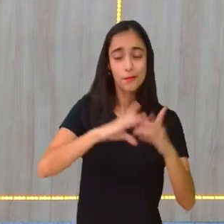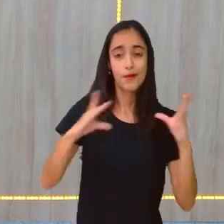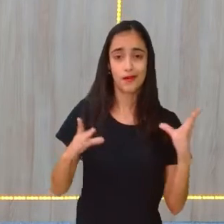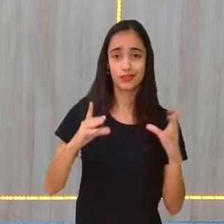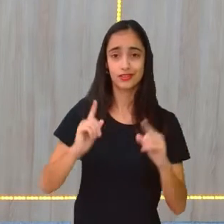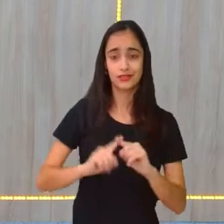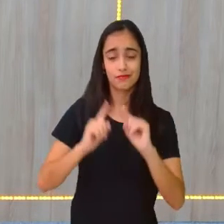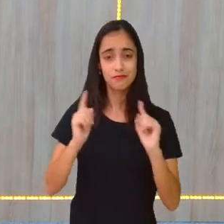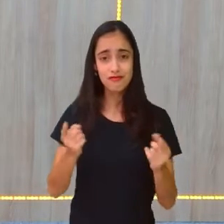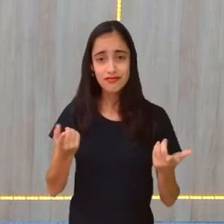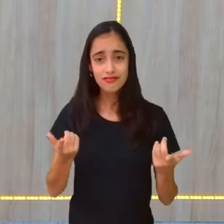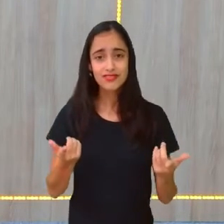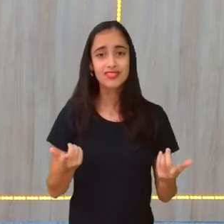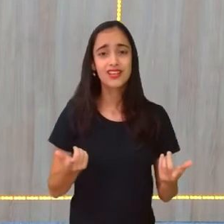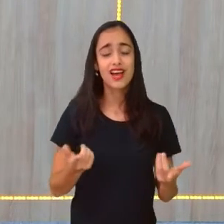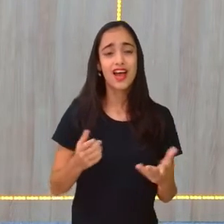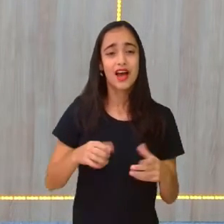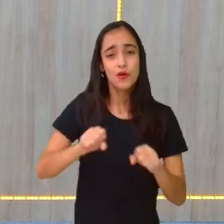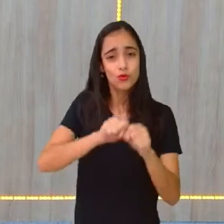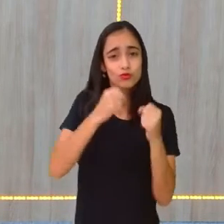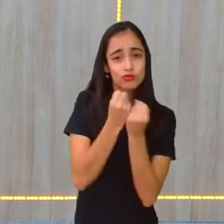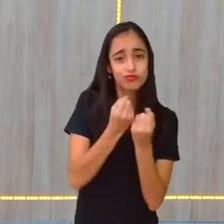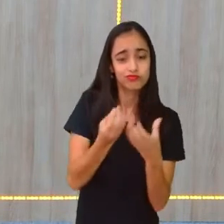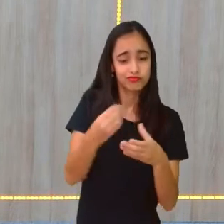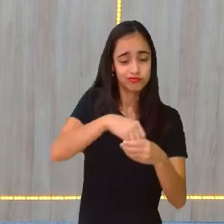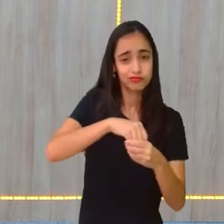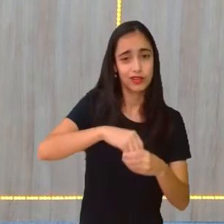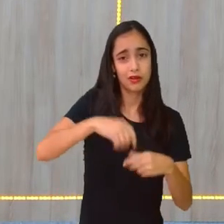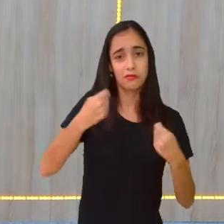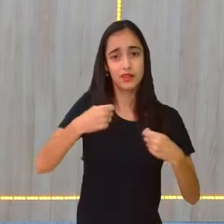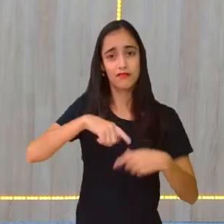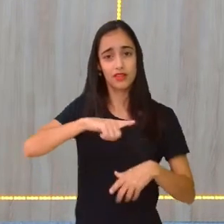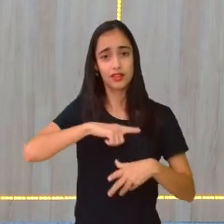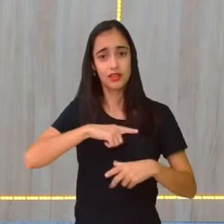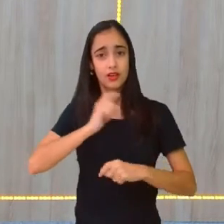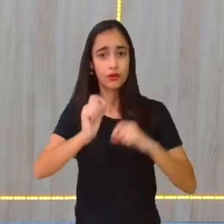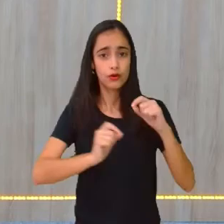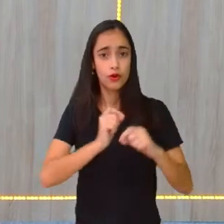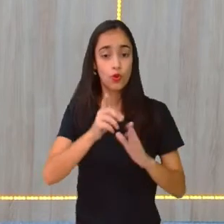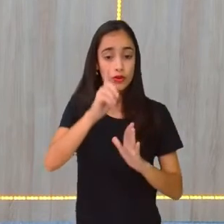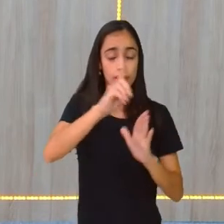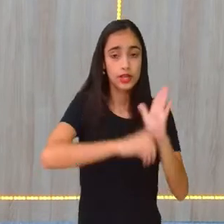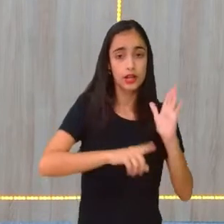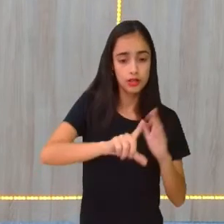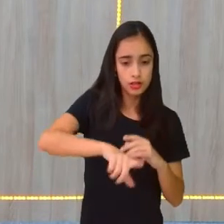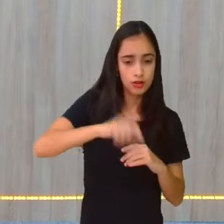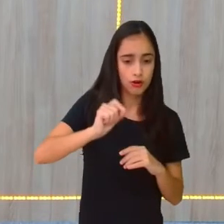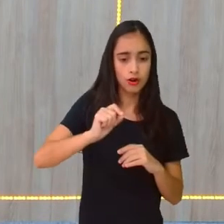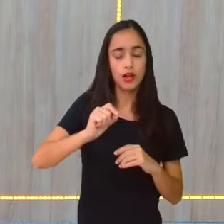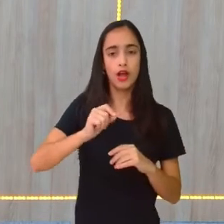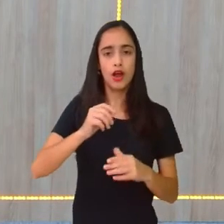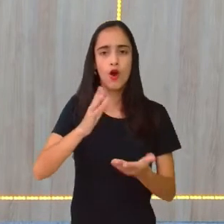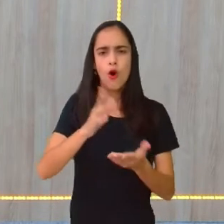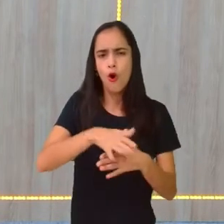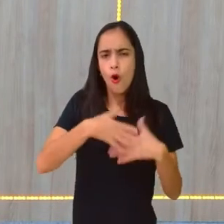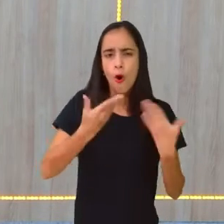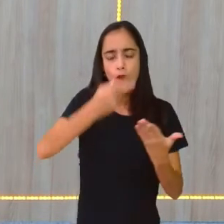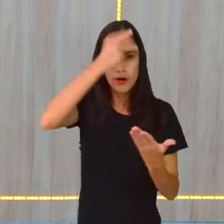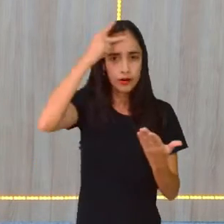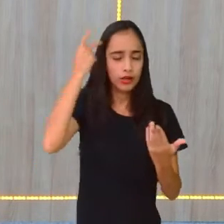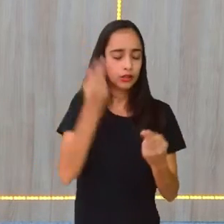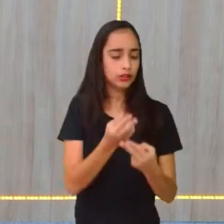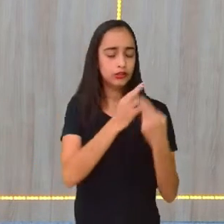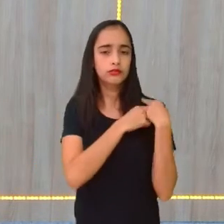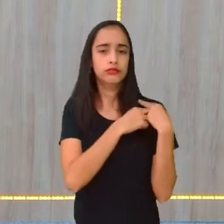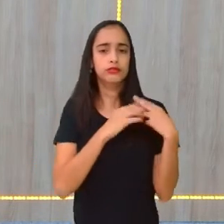embora os cidadãos eles passassem a ter, a partir daí, o direito de escolher os seus representantes, mas quem